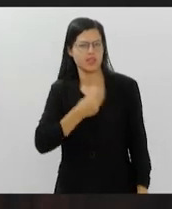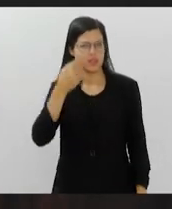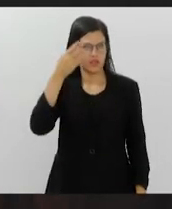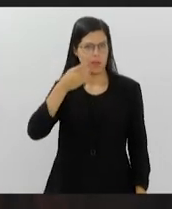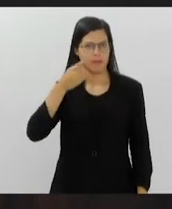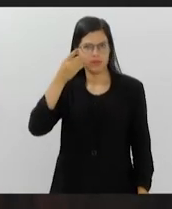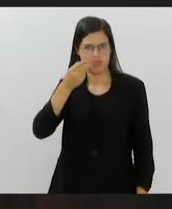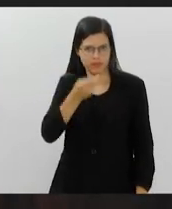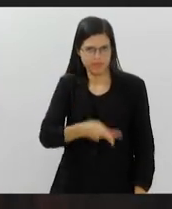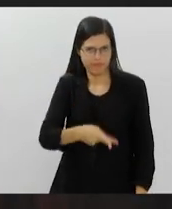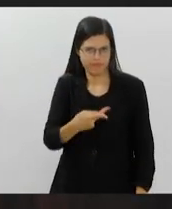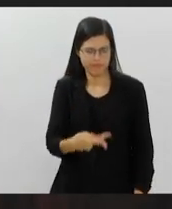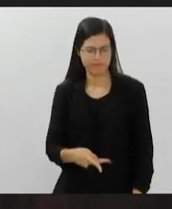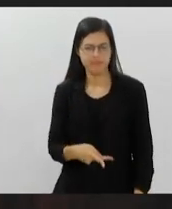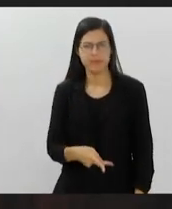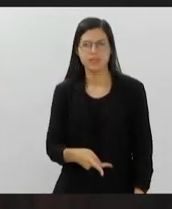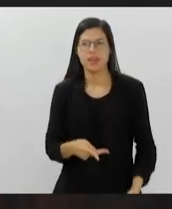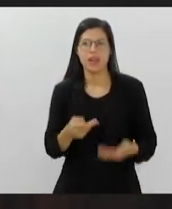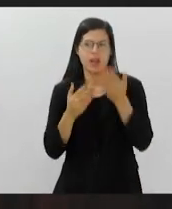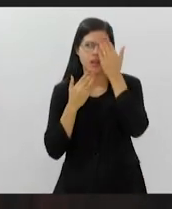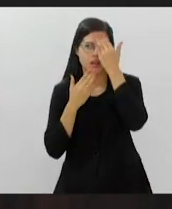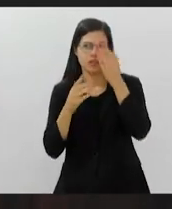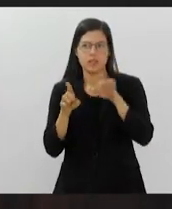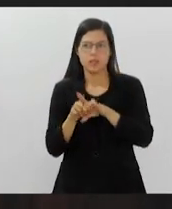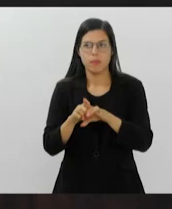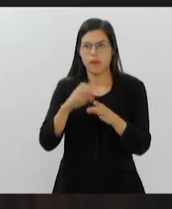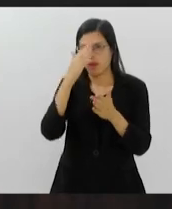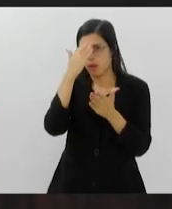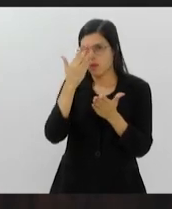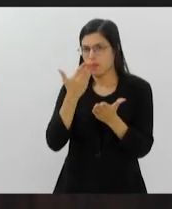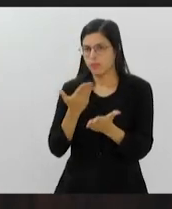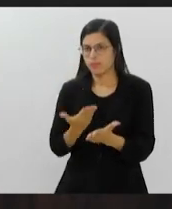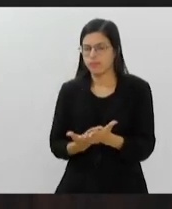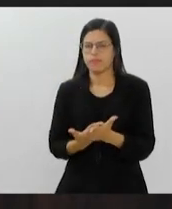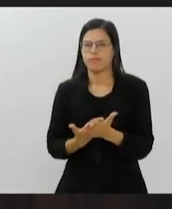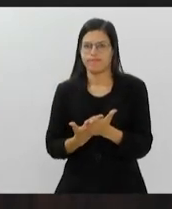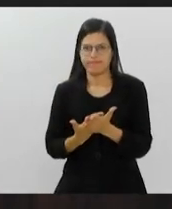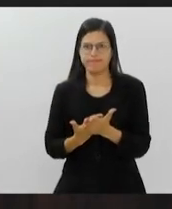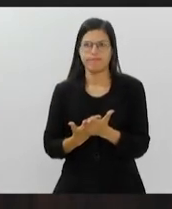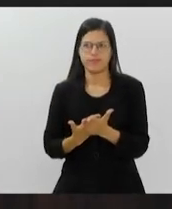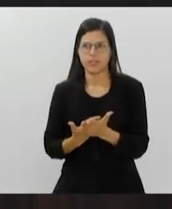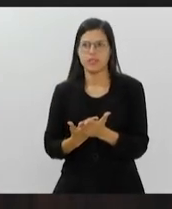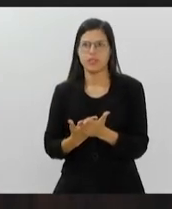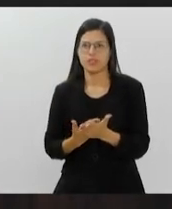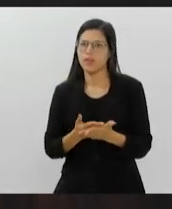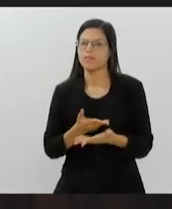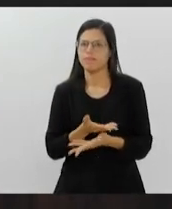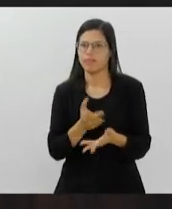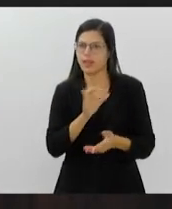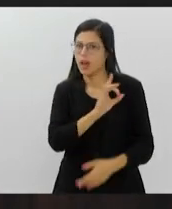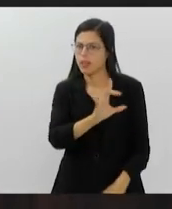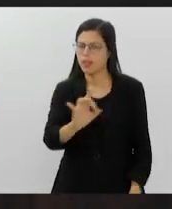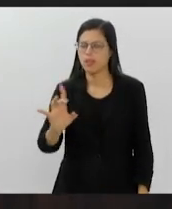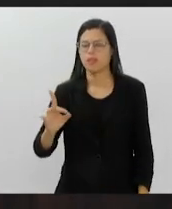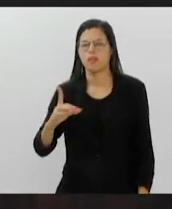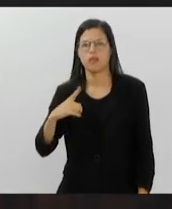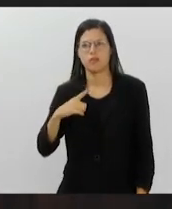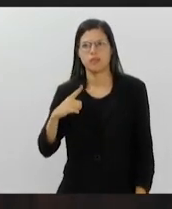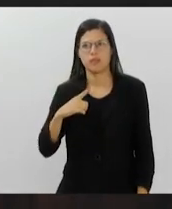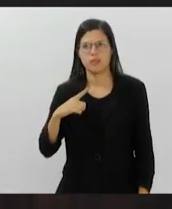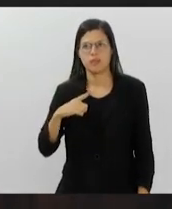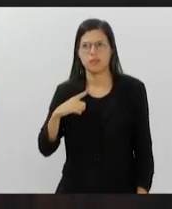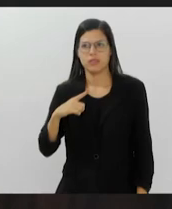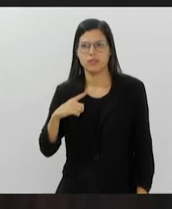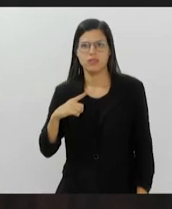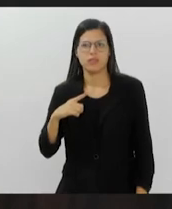e agradecer também a confiança e a credibilidade que Vossas Excelências têm dado a